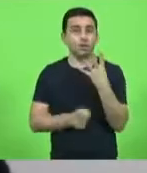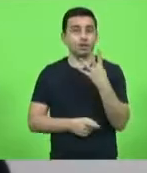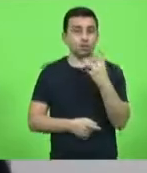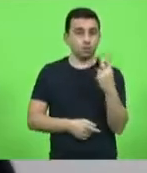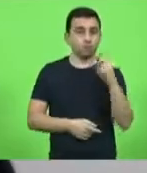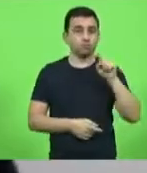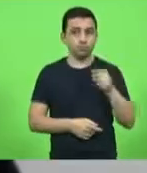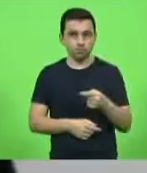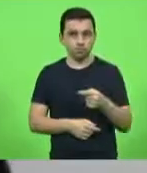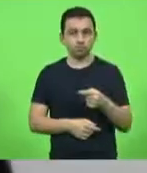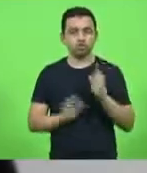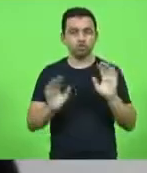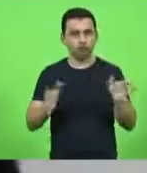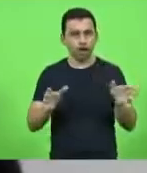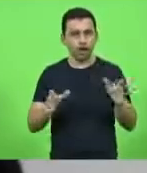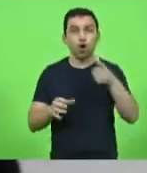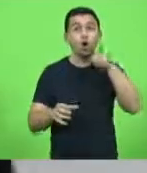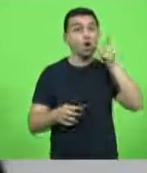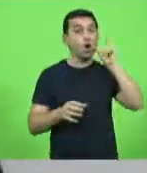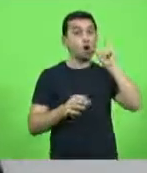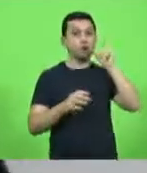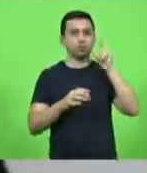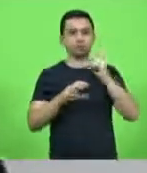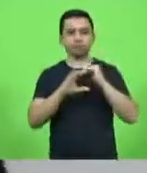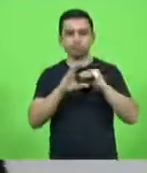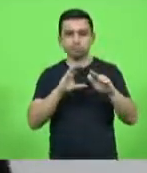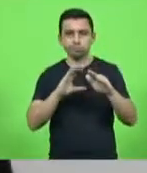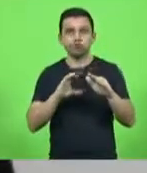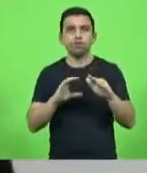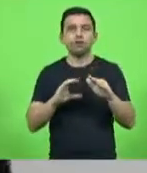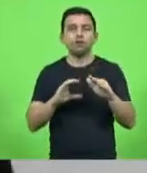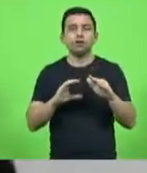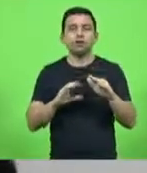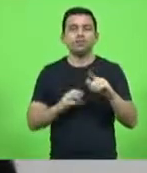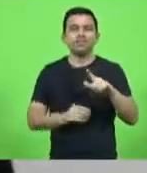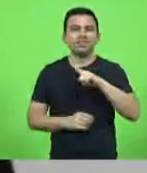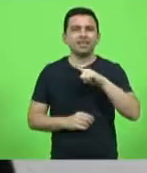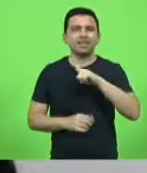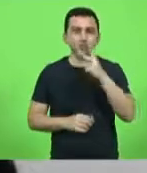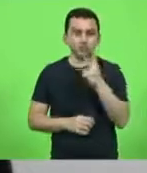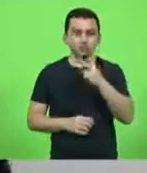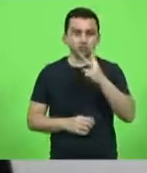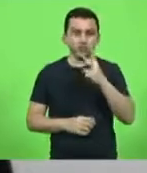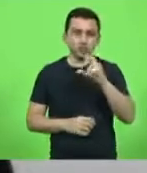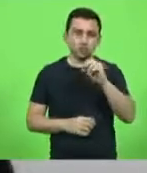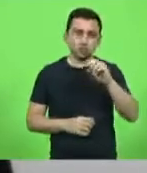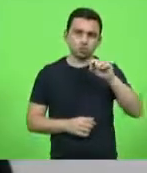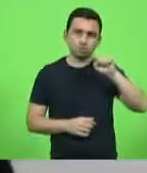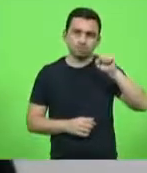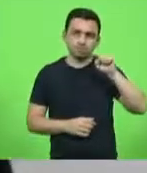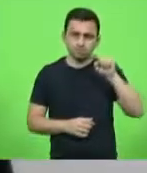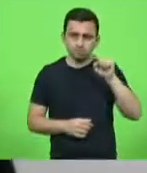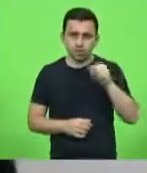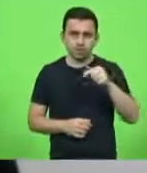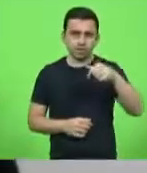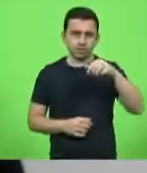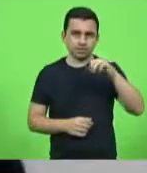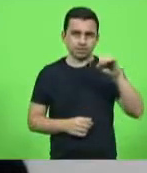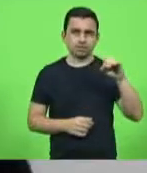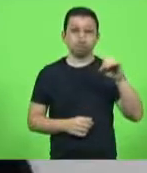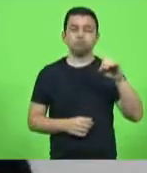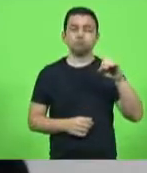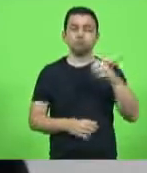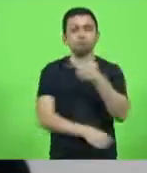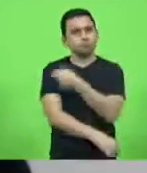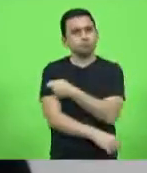42.500 encaminhados ontem São dos 200 mil e 700 doses de vacinas que já